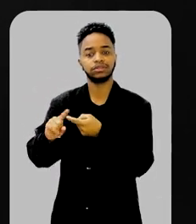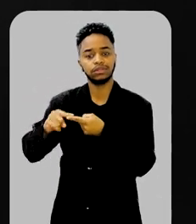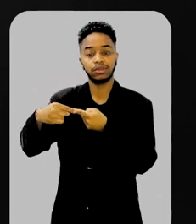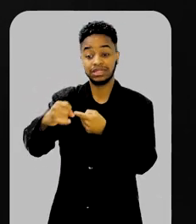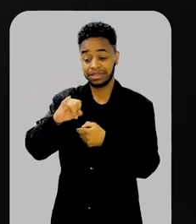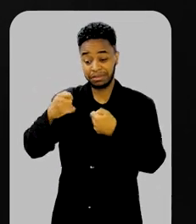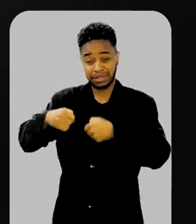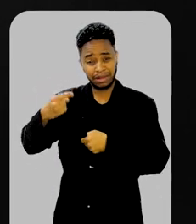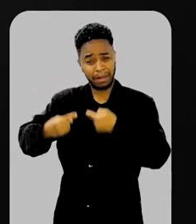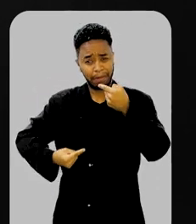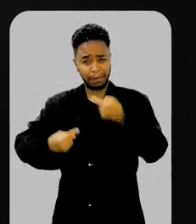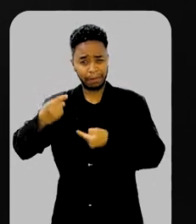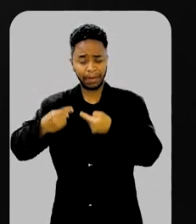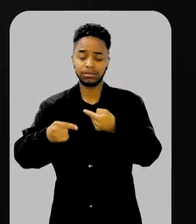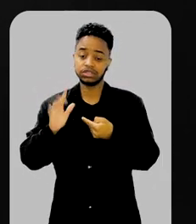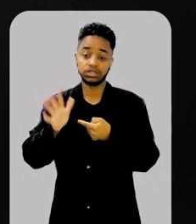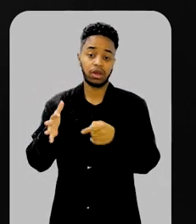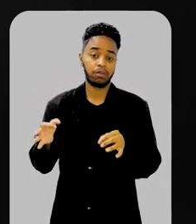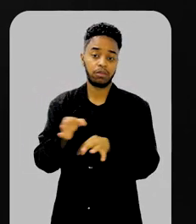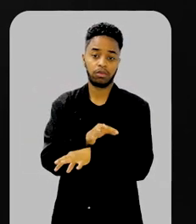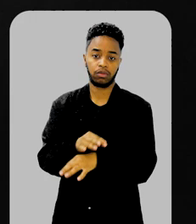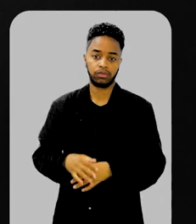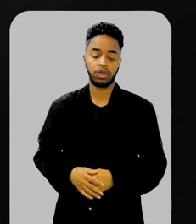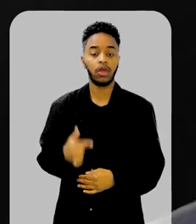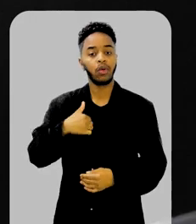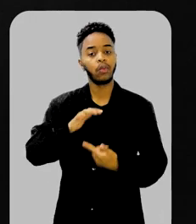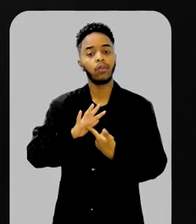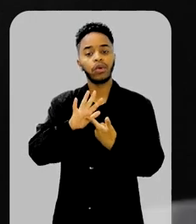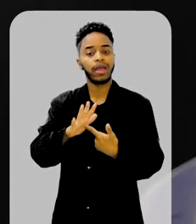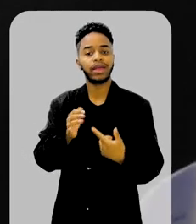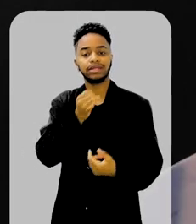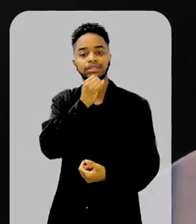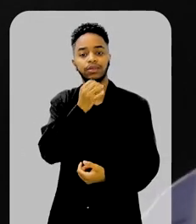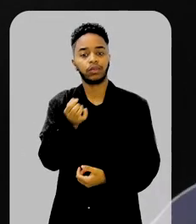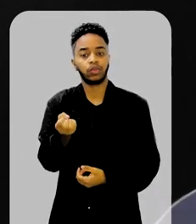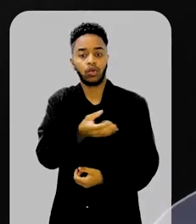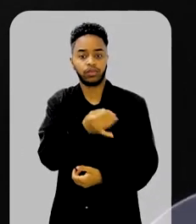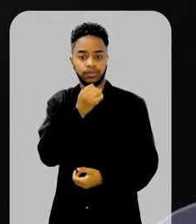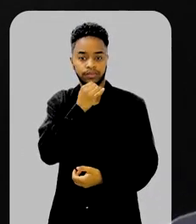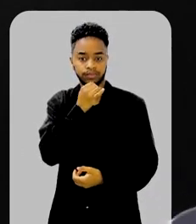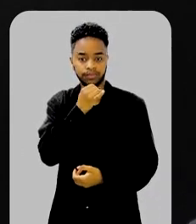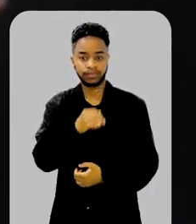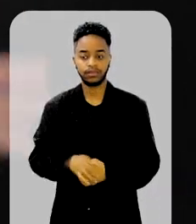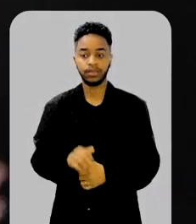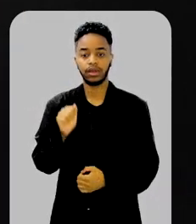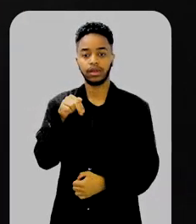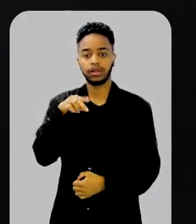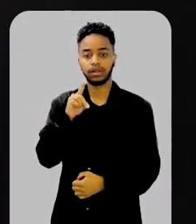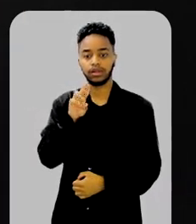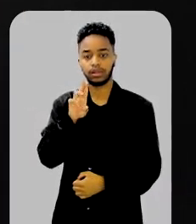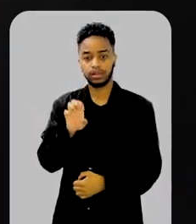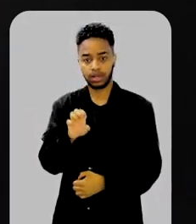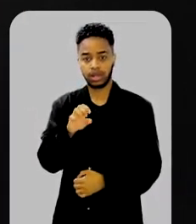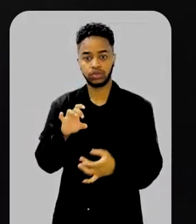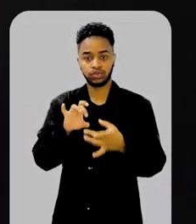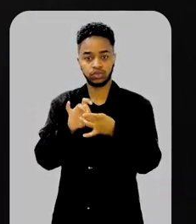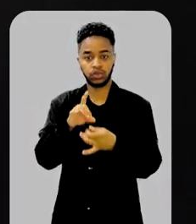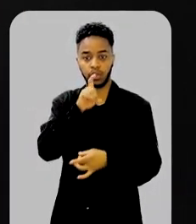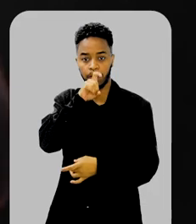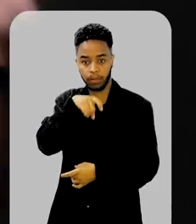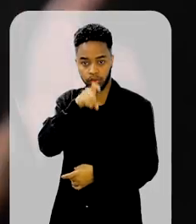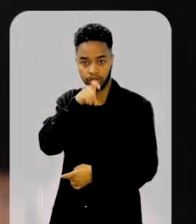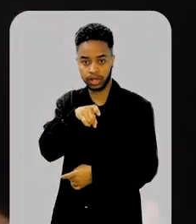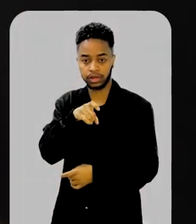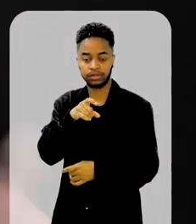discussões vou pegar para você o exemplo que um exemplo bem bem novo bem atual também do André Rodrigues do Antônio Gonzaga na Portela fazendo um